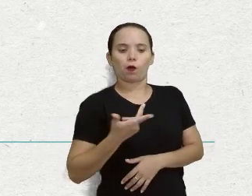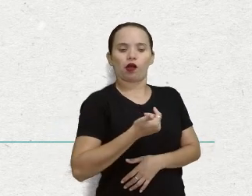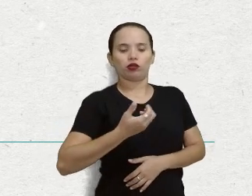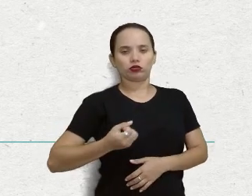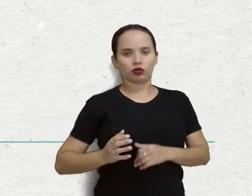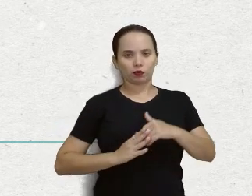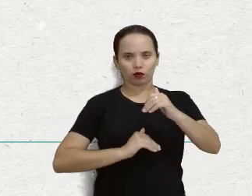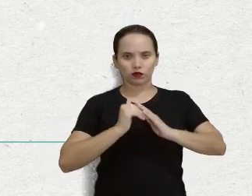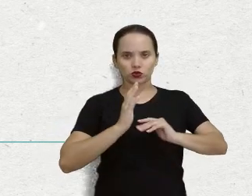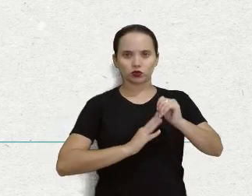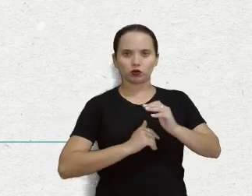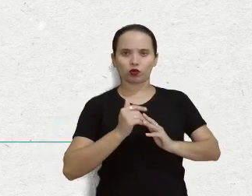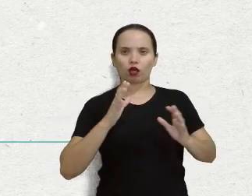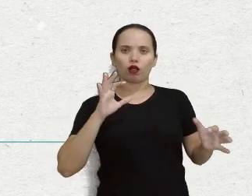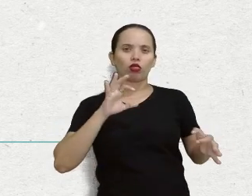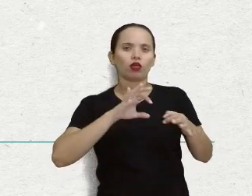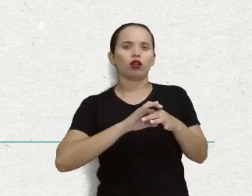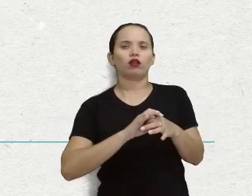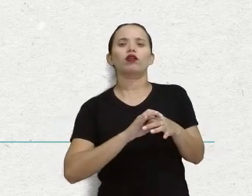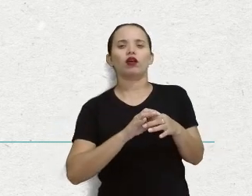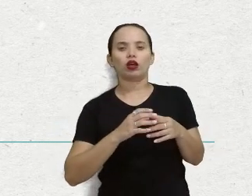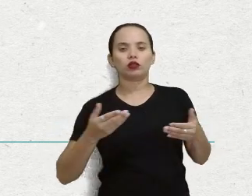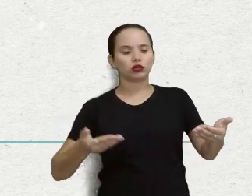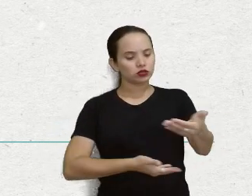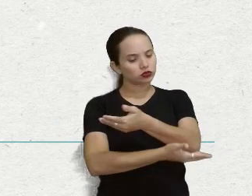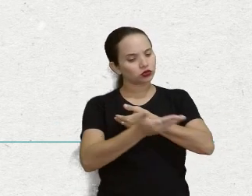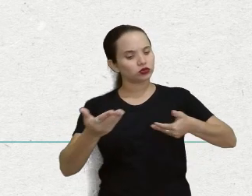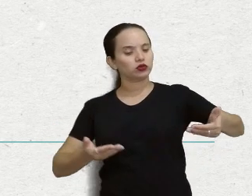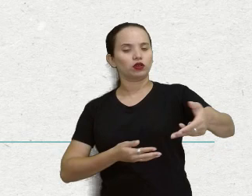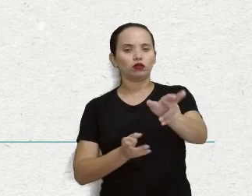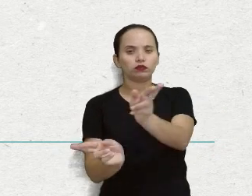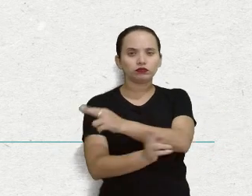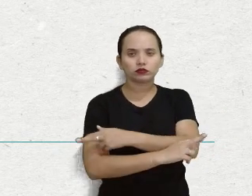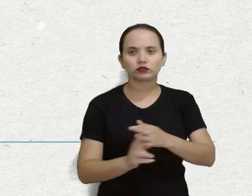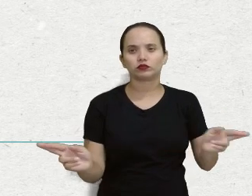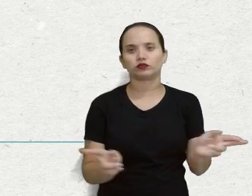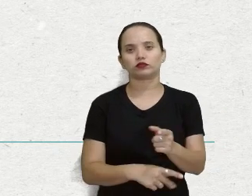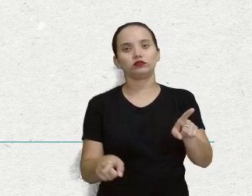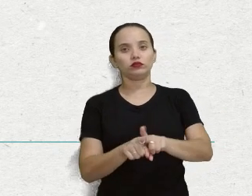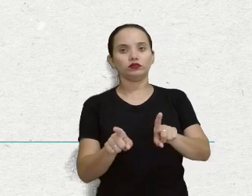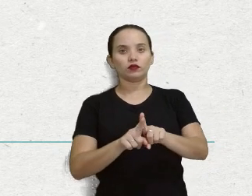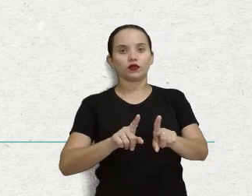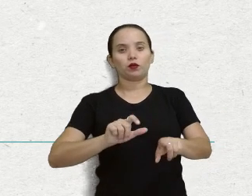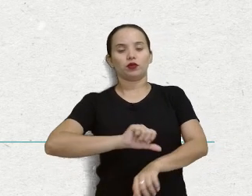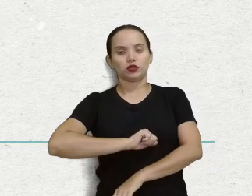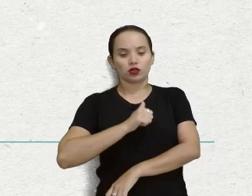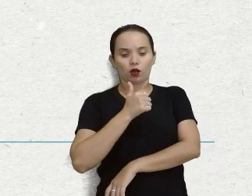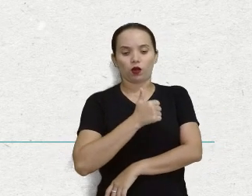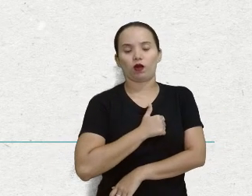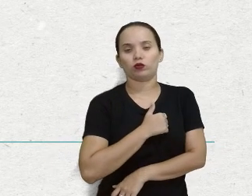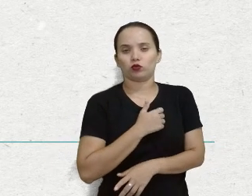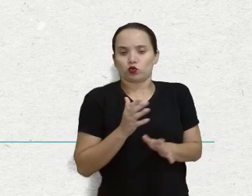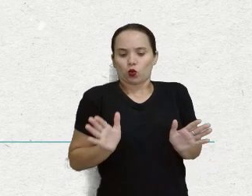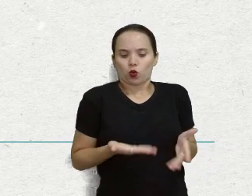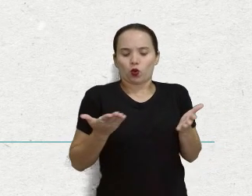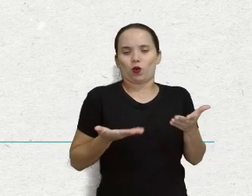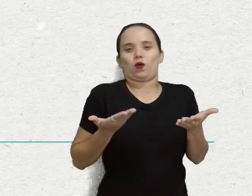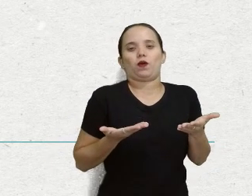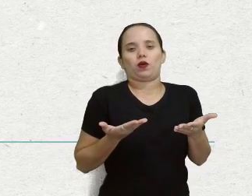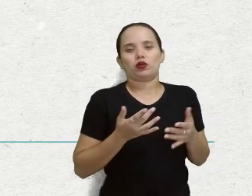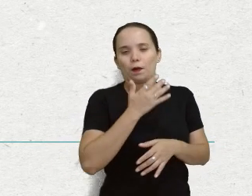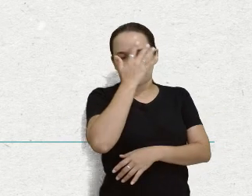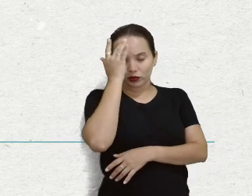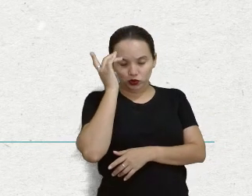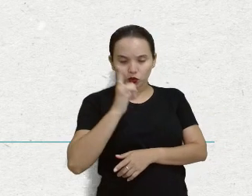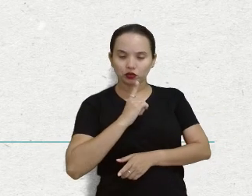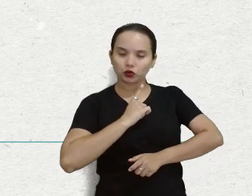vida. Ela está ligada às relações interpessoais e à automotivação. Pessoas que conseguem ter o controle